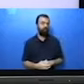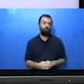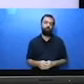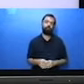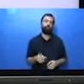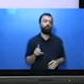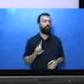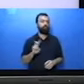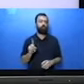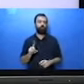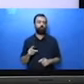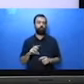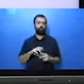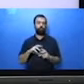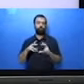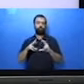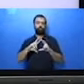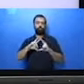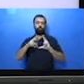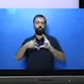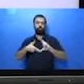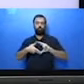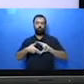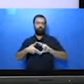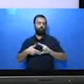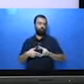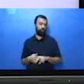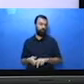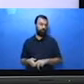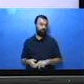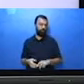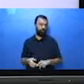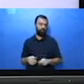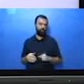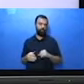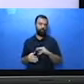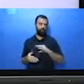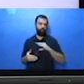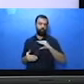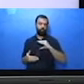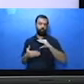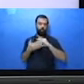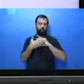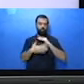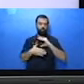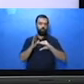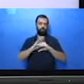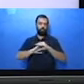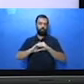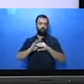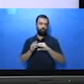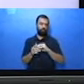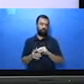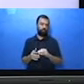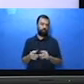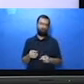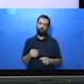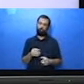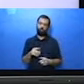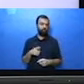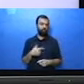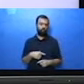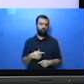Não poliedros são formas que não são formadas por polígonos, ou seja, sólidos que